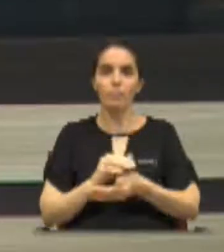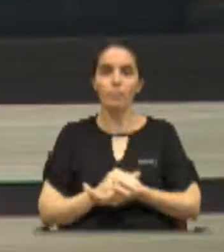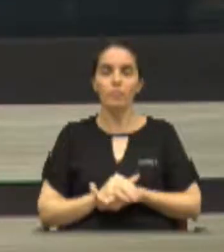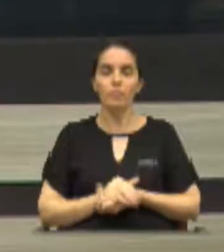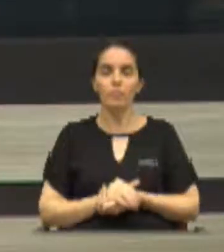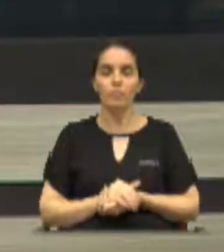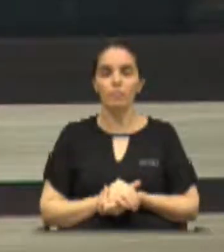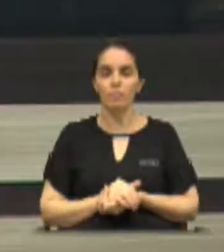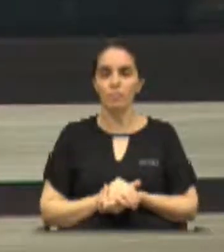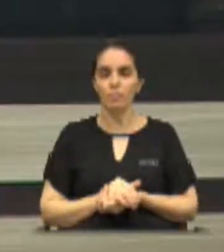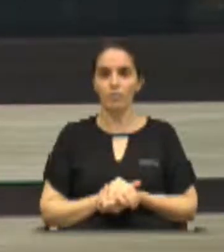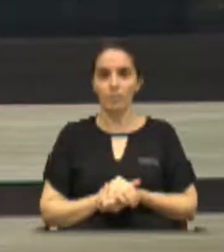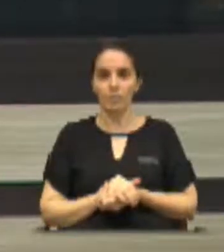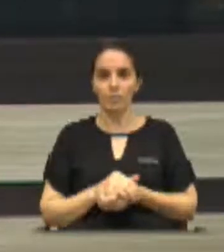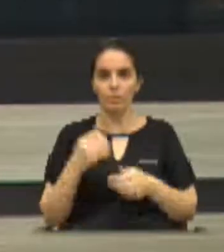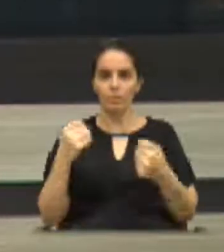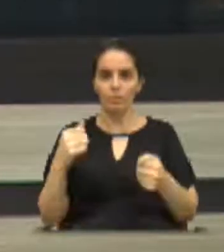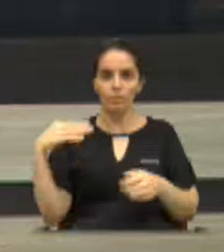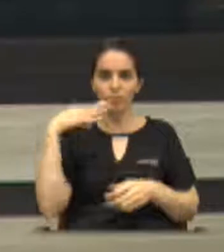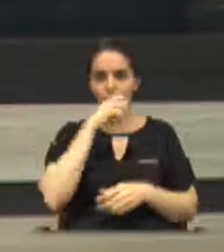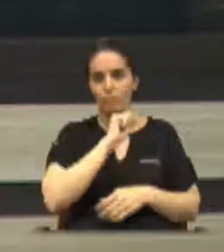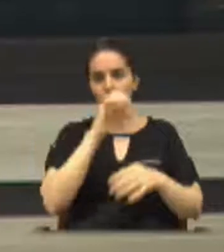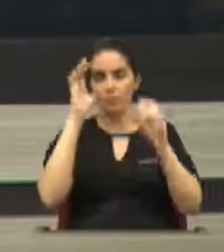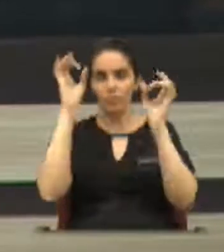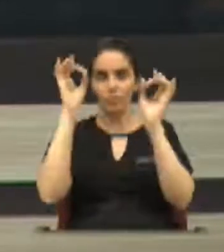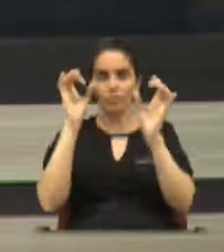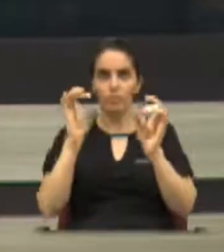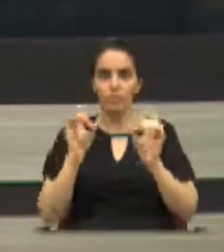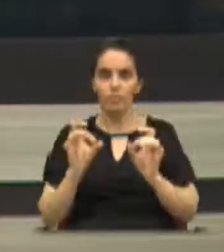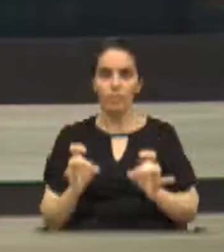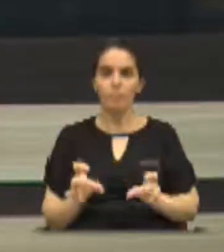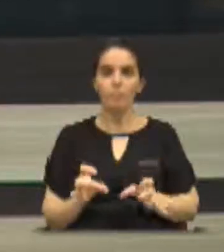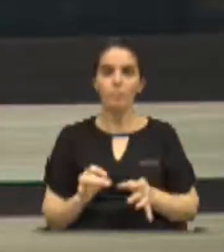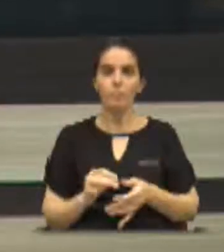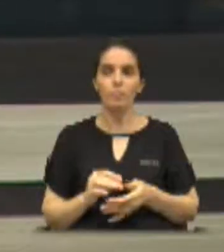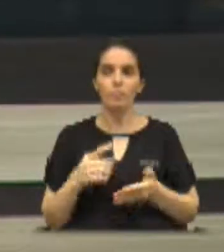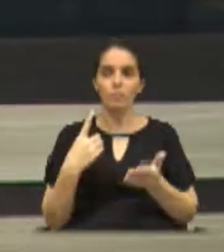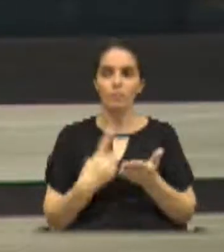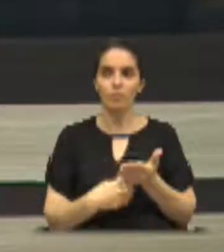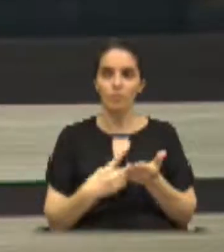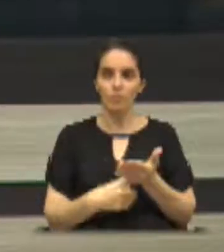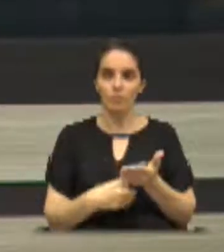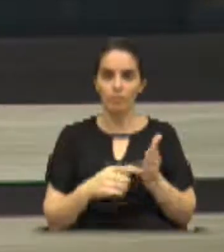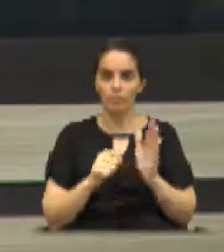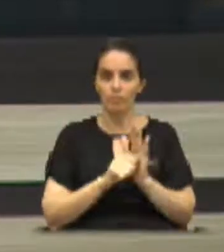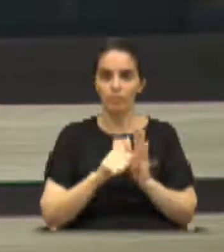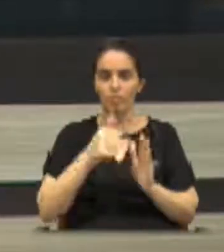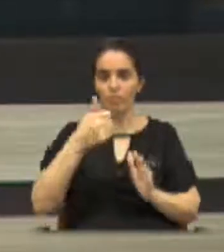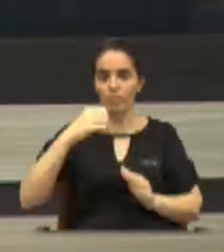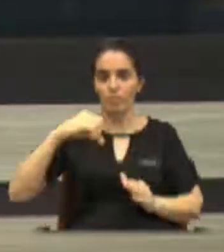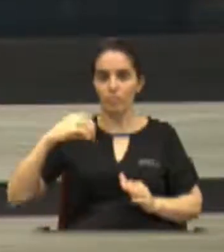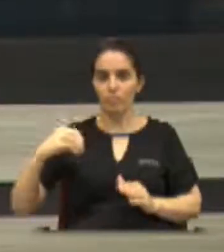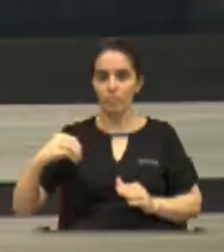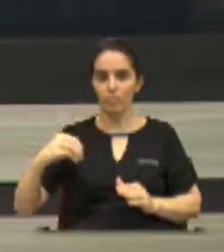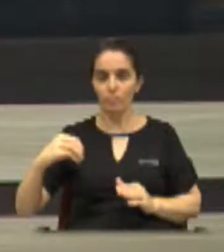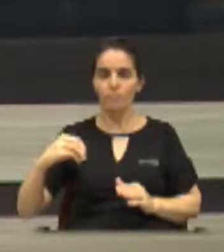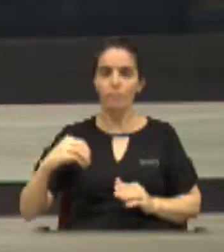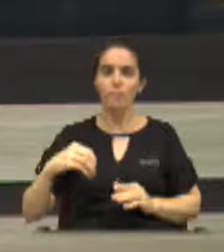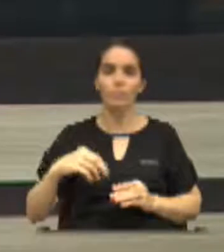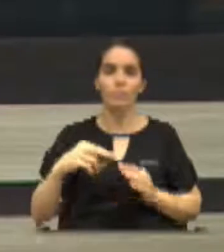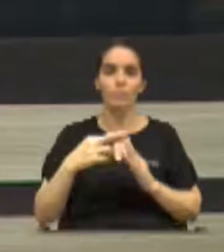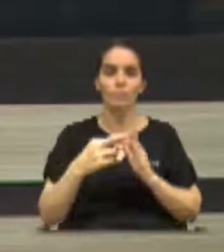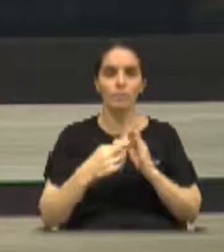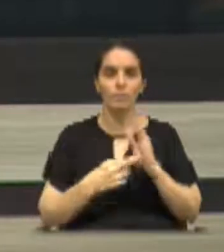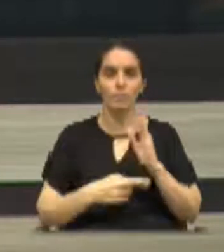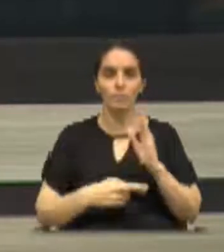que especifica, o qual deverá tramitar sobre o regime de urgência especial, conforme dispõem os artigos 190 e seguintes do Regimento Interno